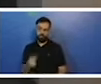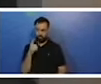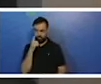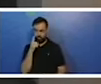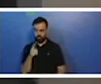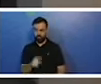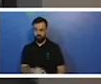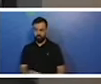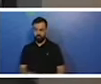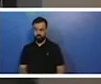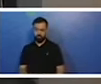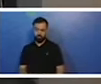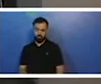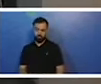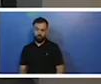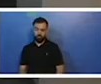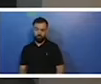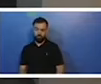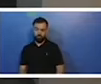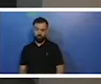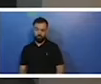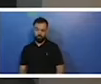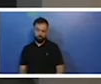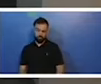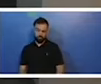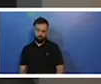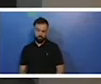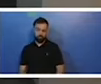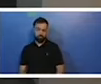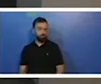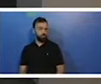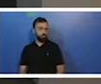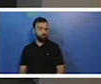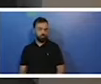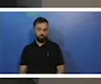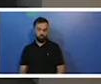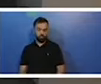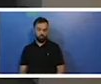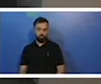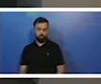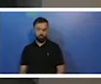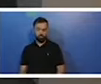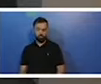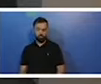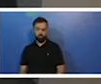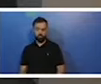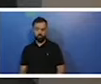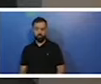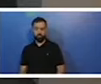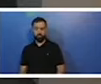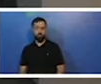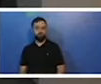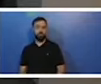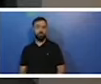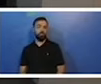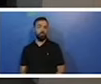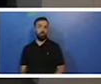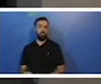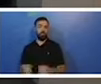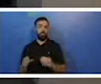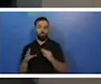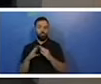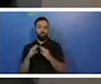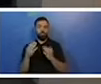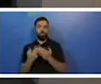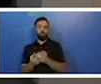você quiser águia passar no meio deles no caso aqui seria as folhas de caderno é mas